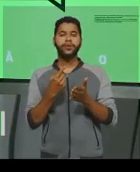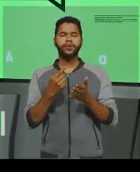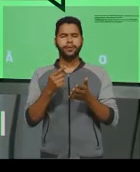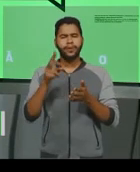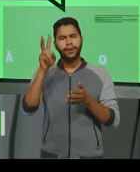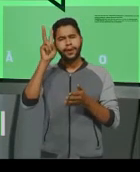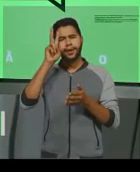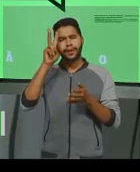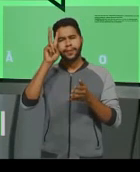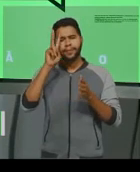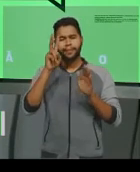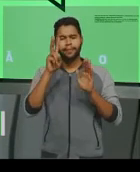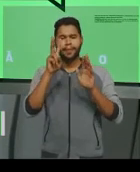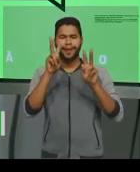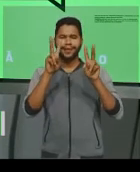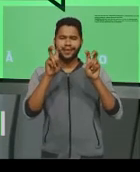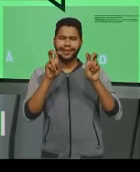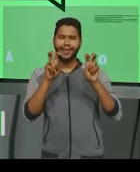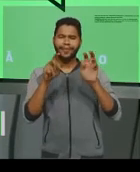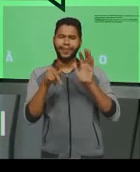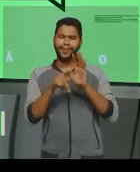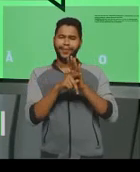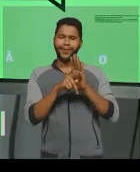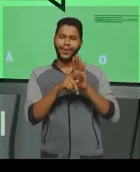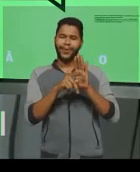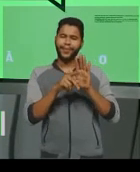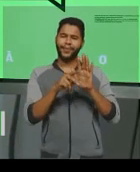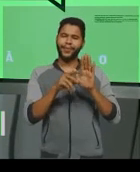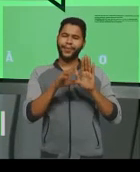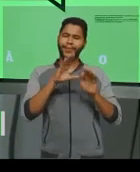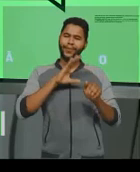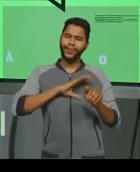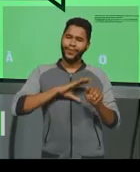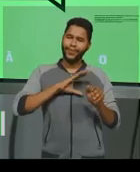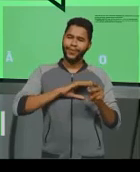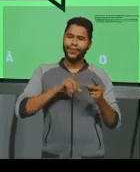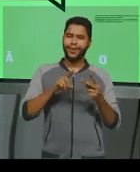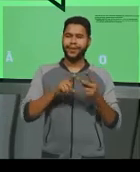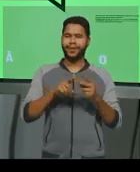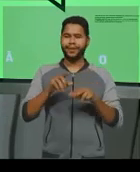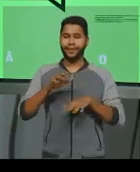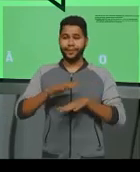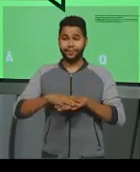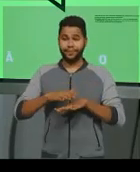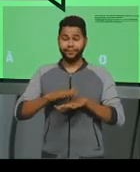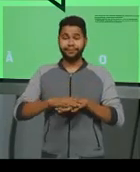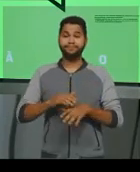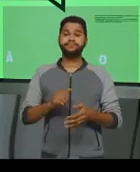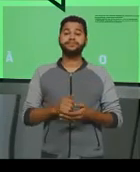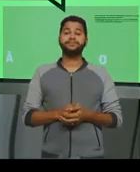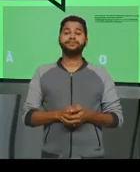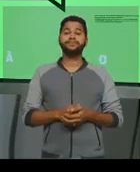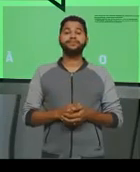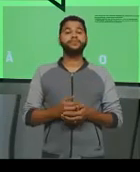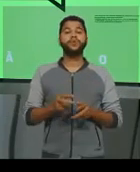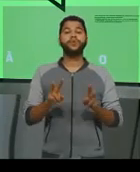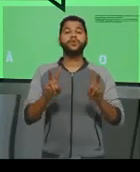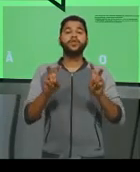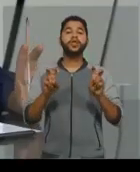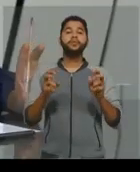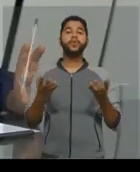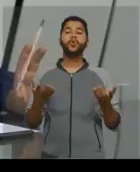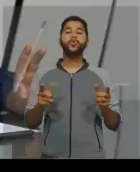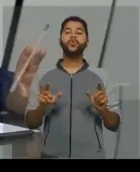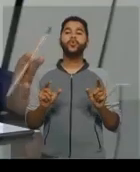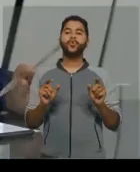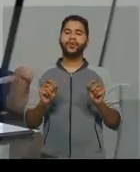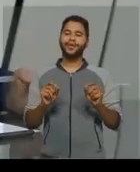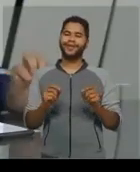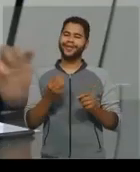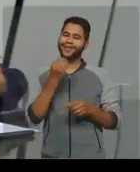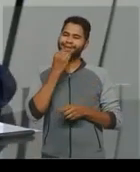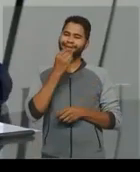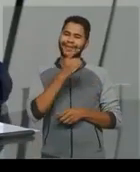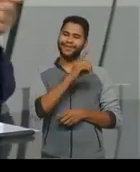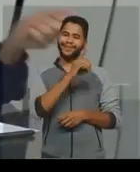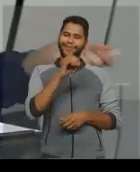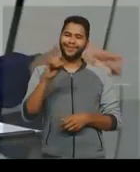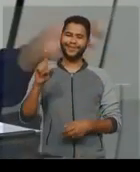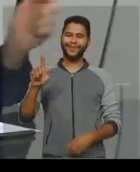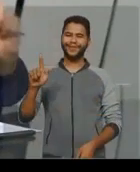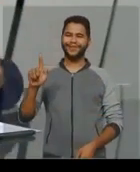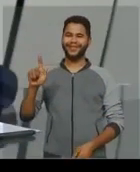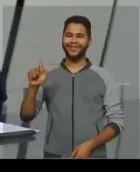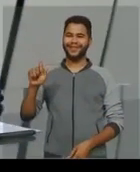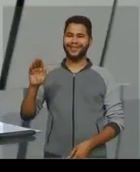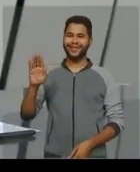temas das aulas de hoje de língua portuguesa e de matemática. Professora Rose, qual foi o tema da aula de hoje? Bom dia, Gabi.